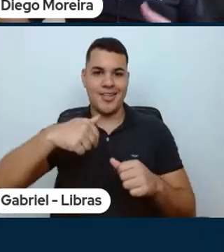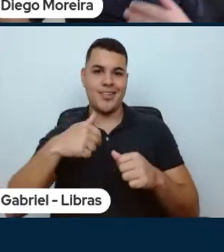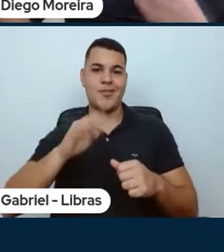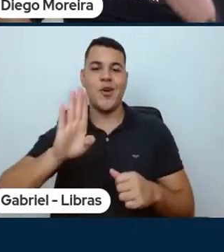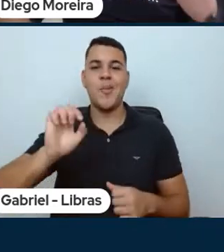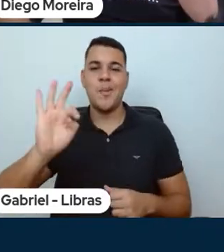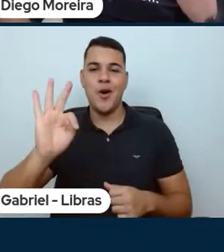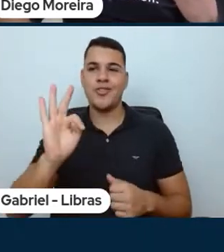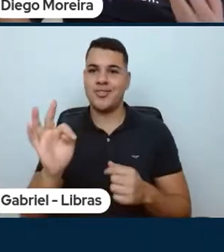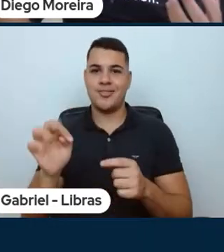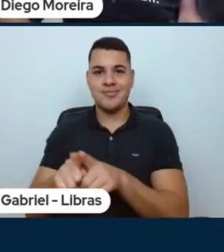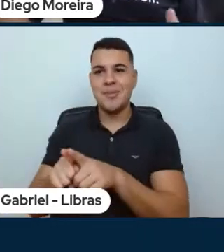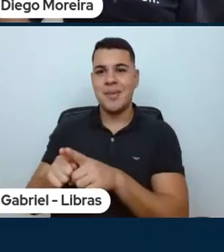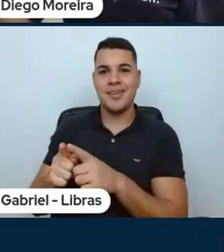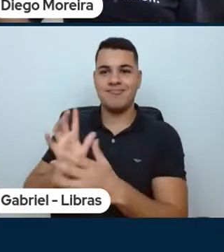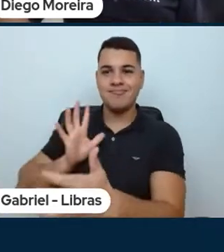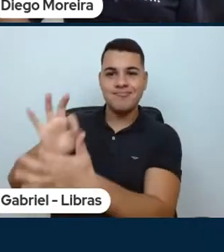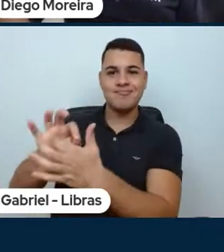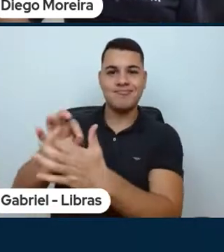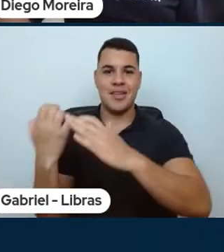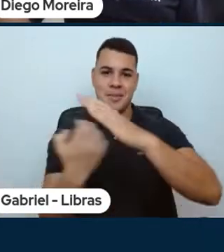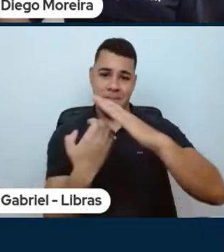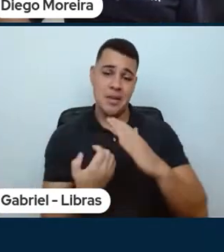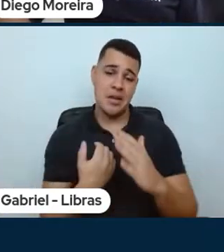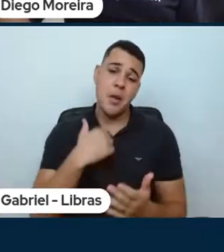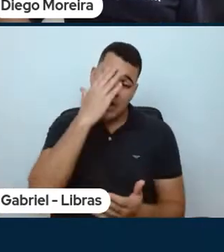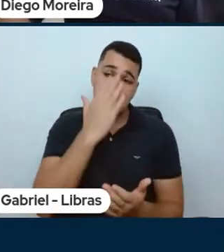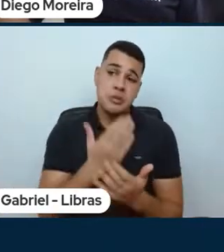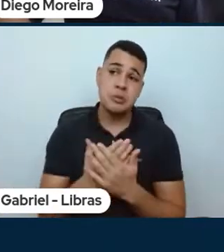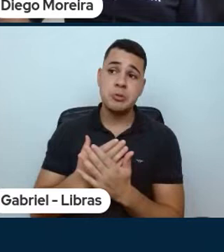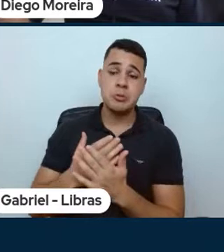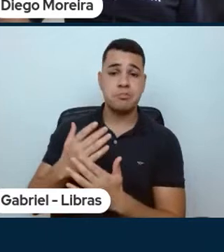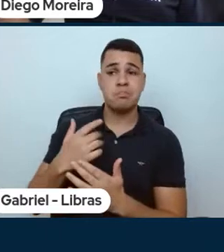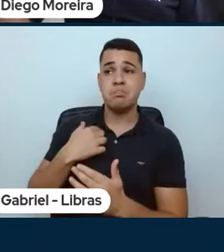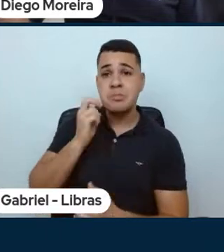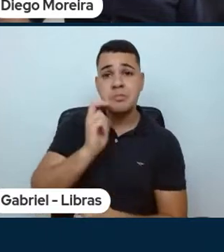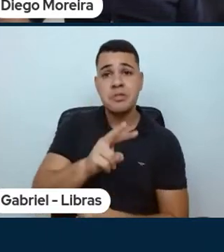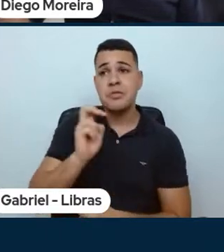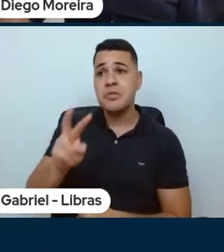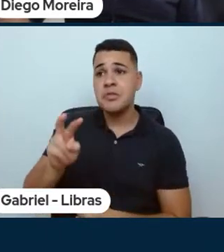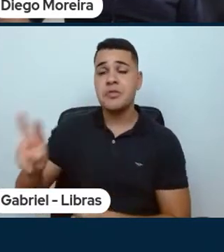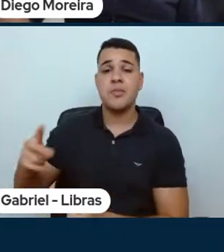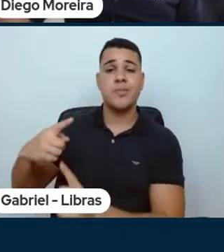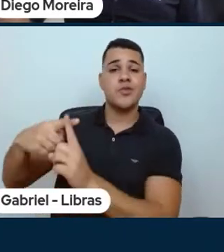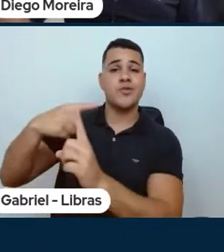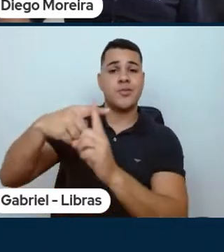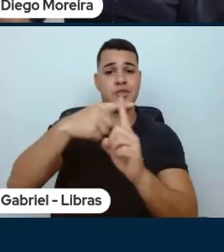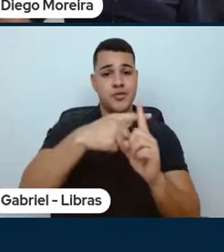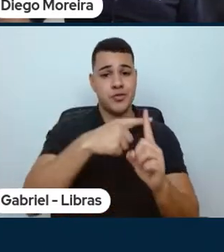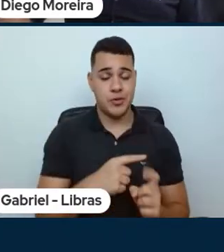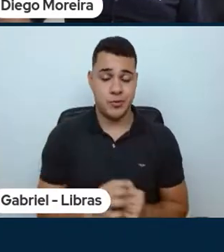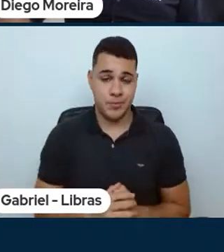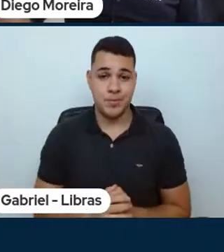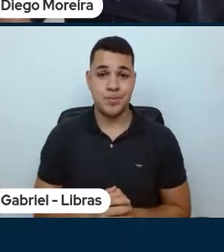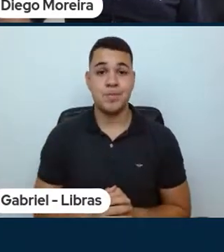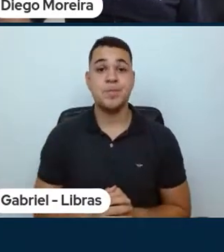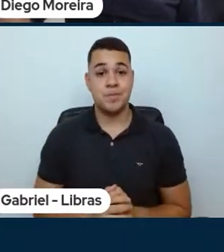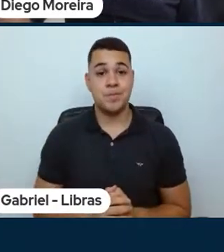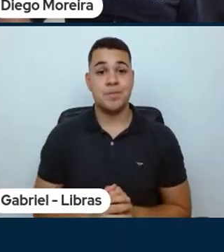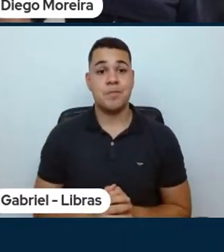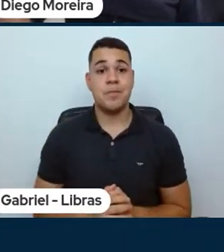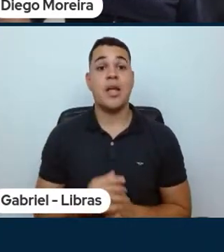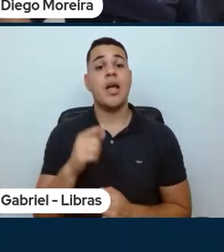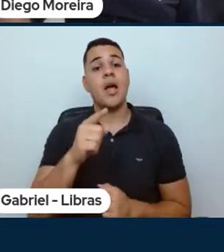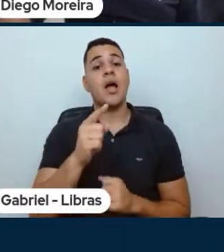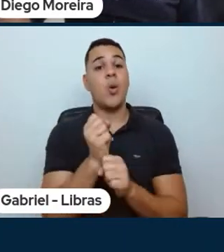gente acredita seja de grande valor, né, para alguns negócios, né. E nesse comparativo, referente aqui aos anos de